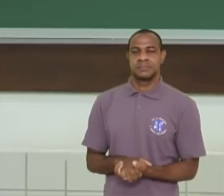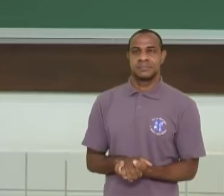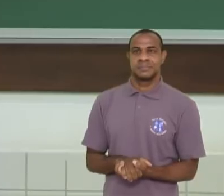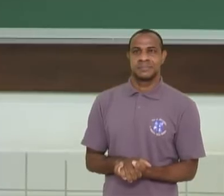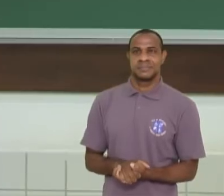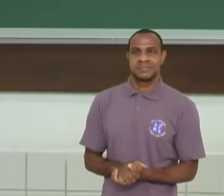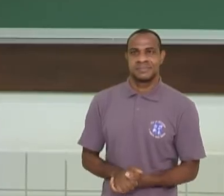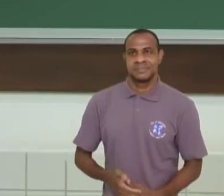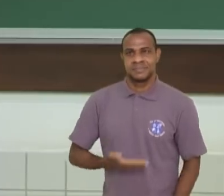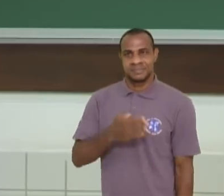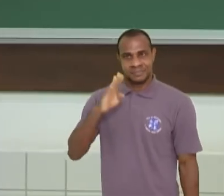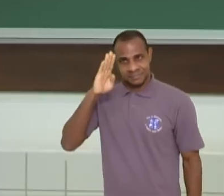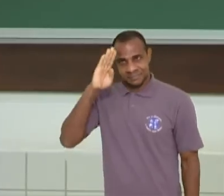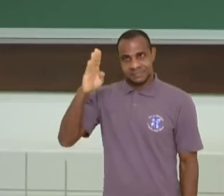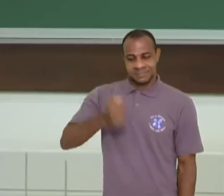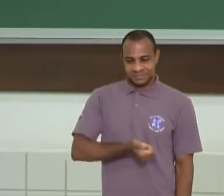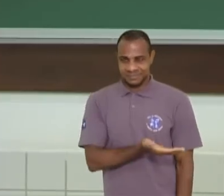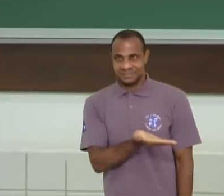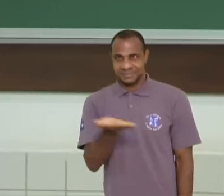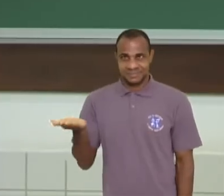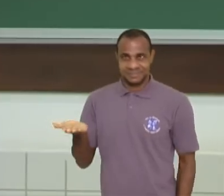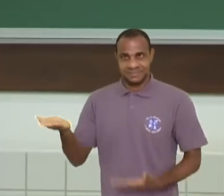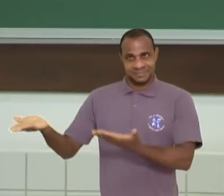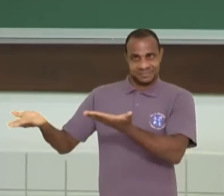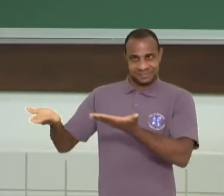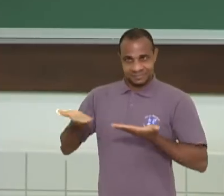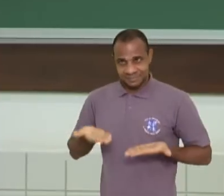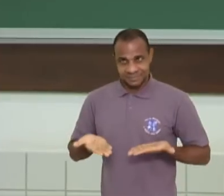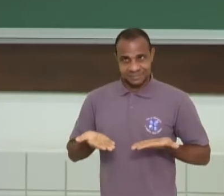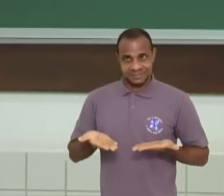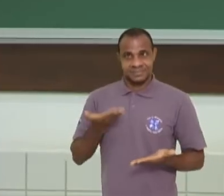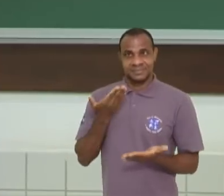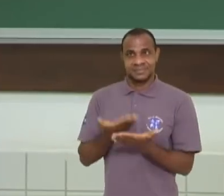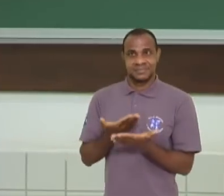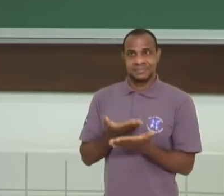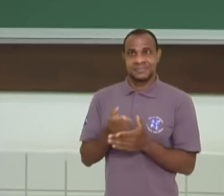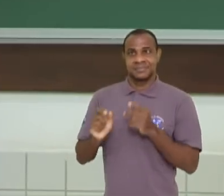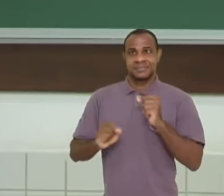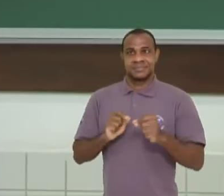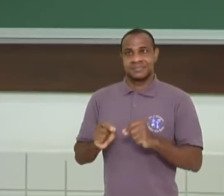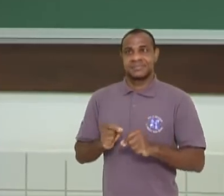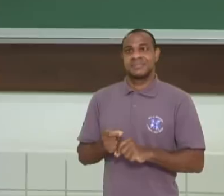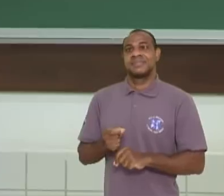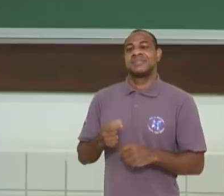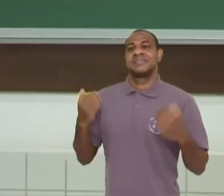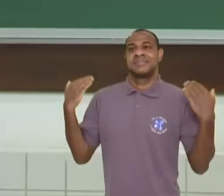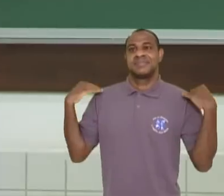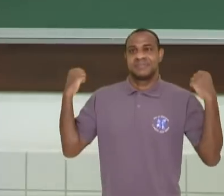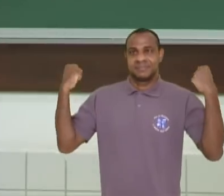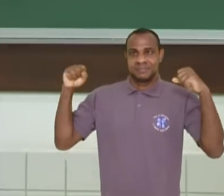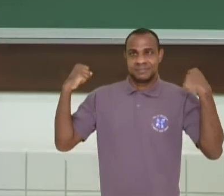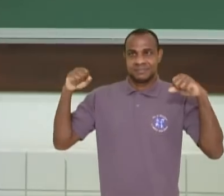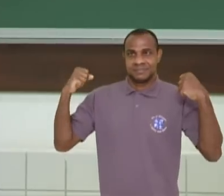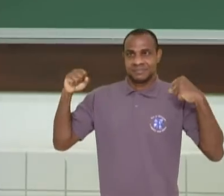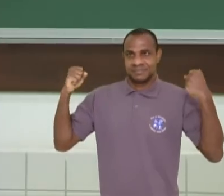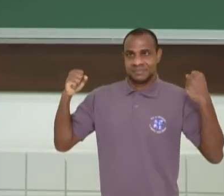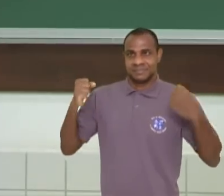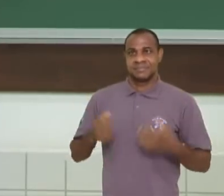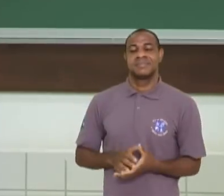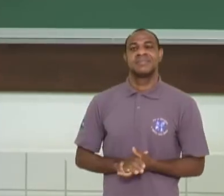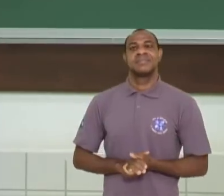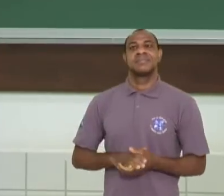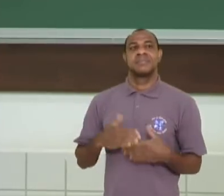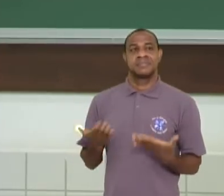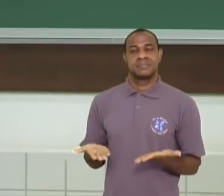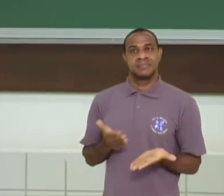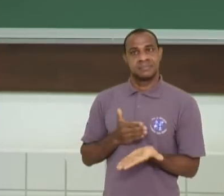Senhoras e senhores, bem-vindos para a nossa aula de Educação Física. Aula essa aqui, estamos no terceiro trimestre letivo, né? Você